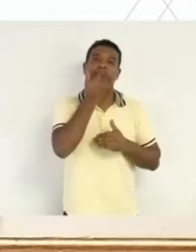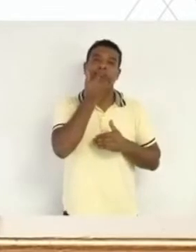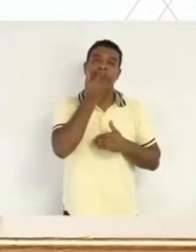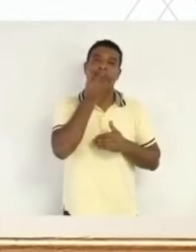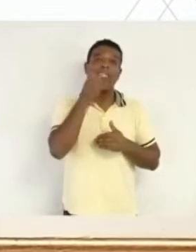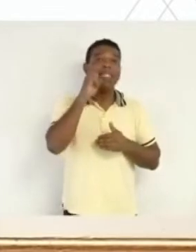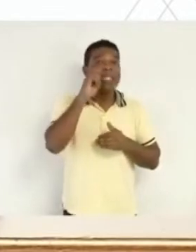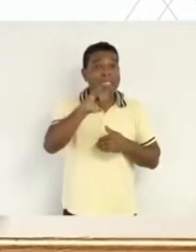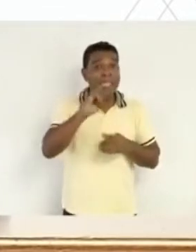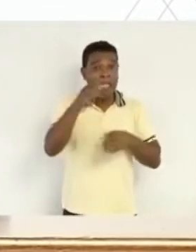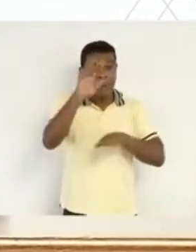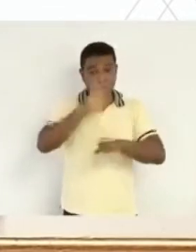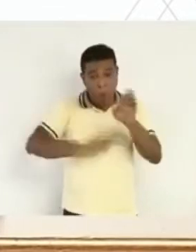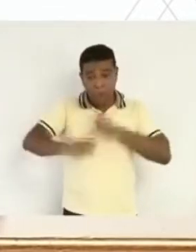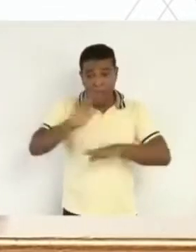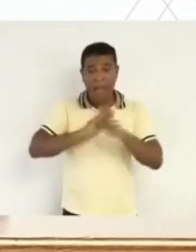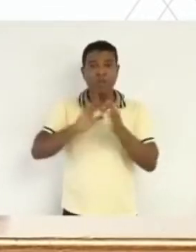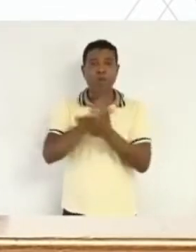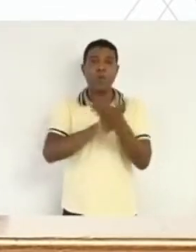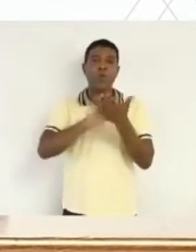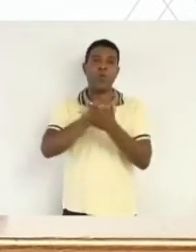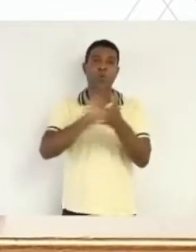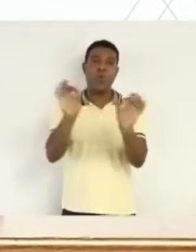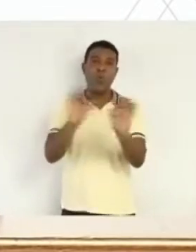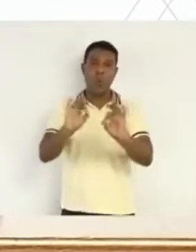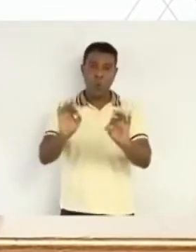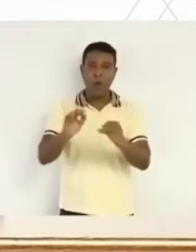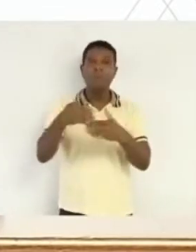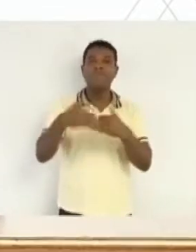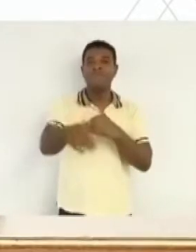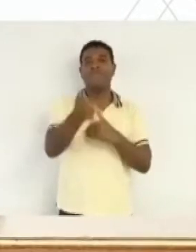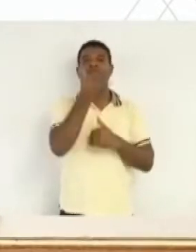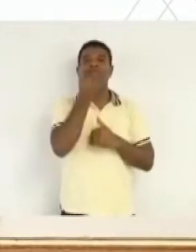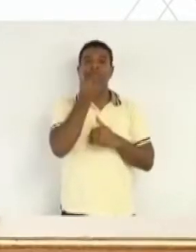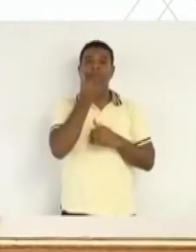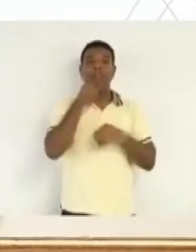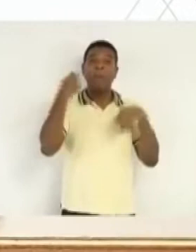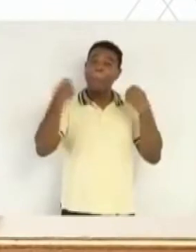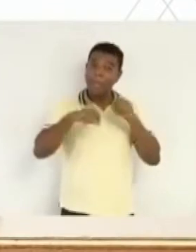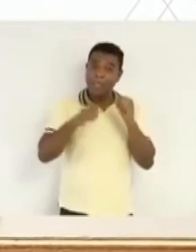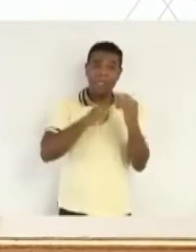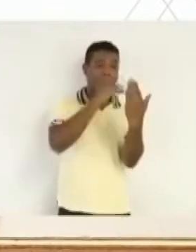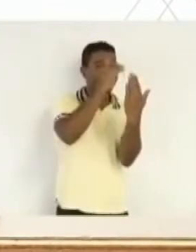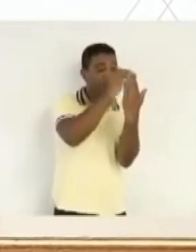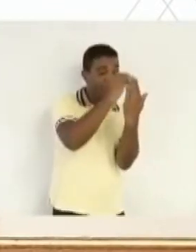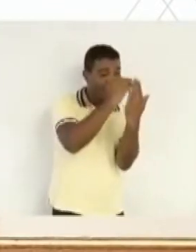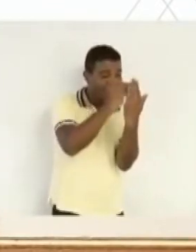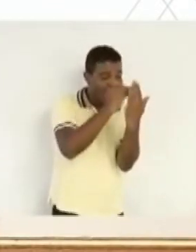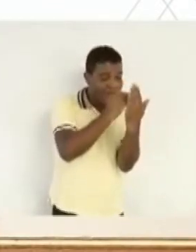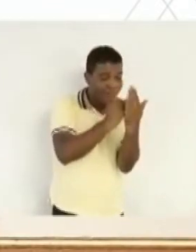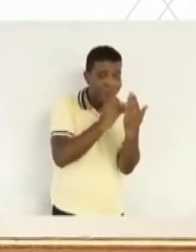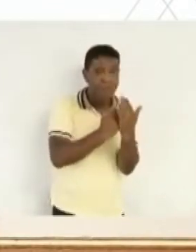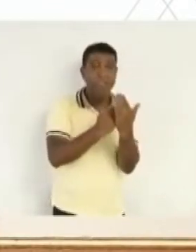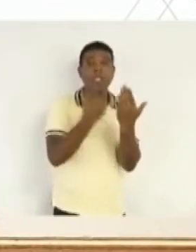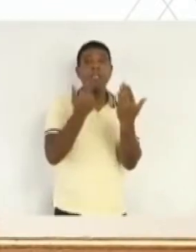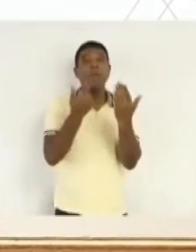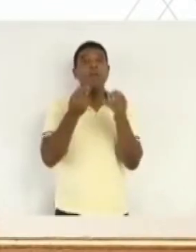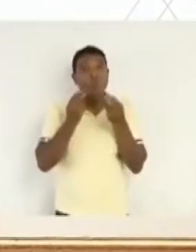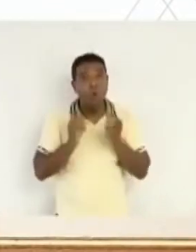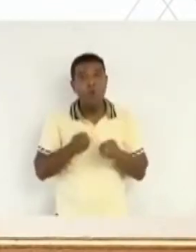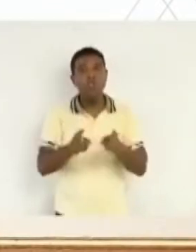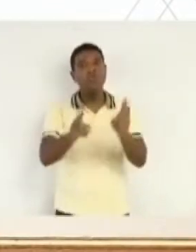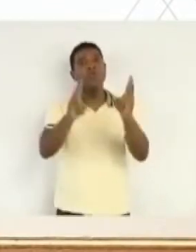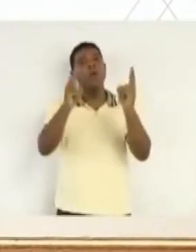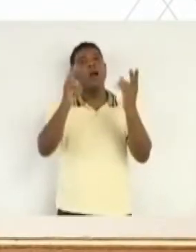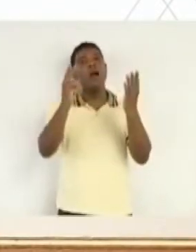que os protocolos para abertura da academia sejam respeitados para que a gente continue assim avançando